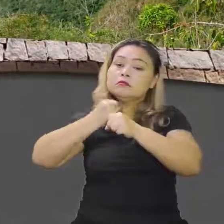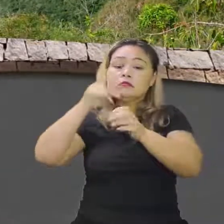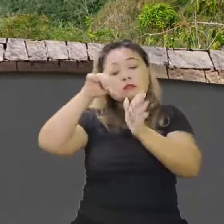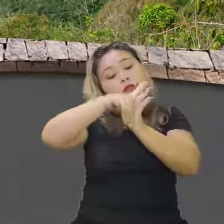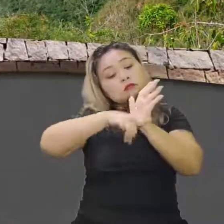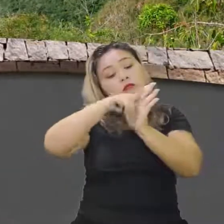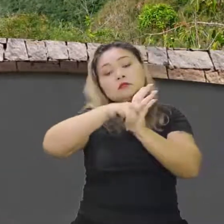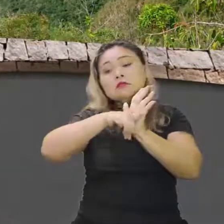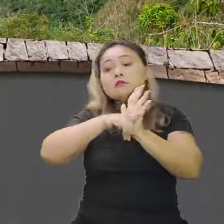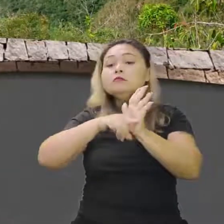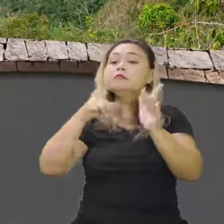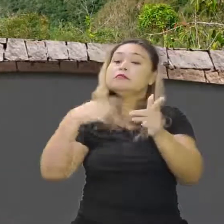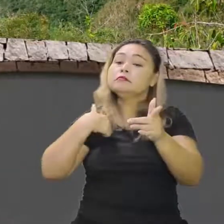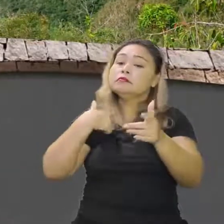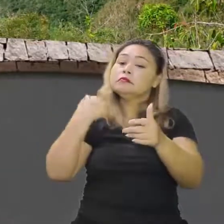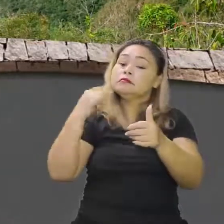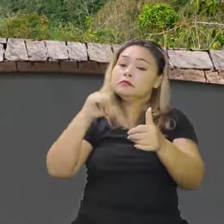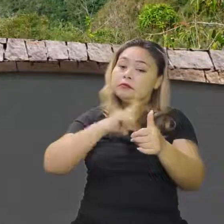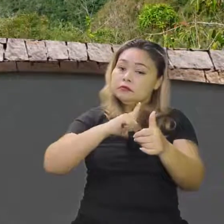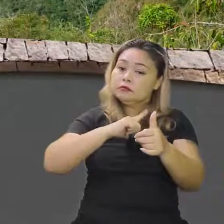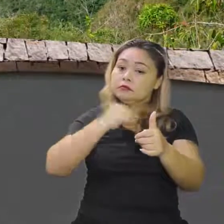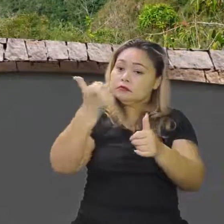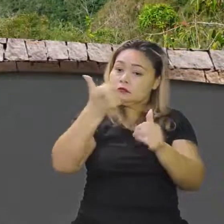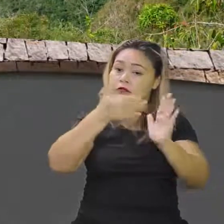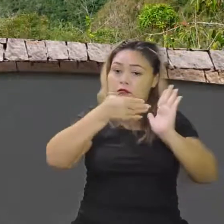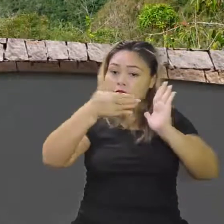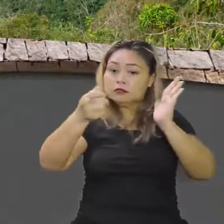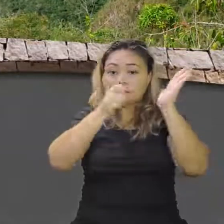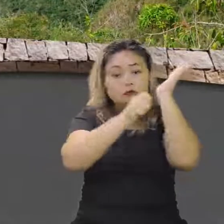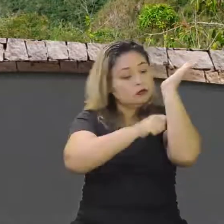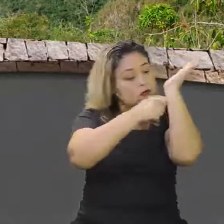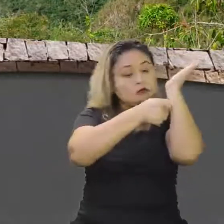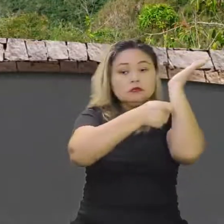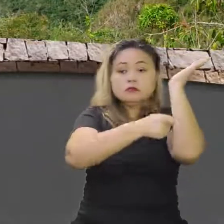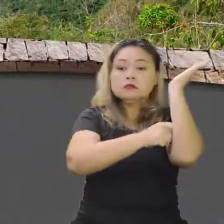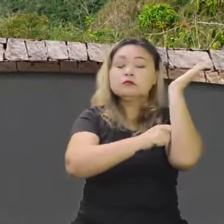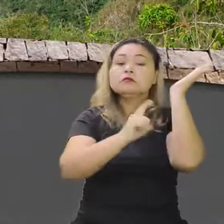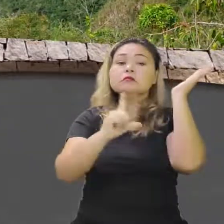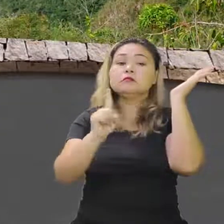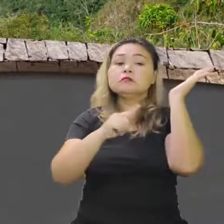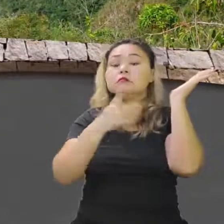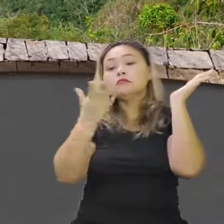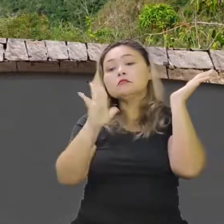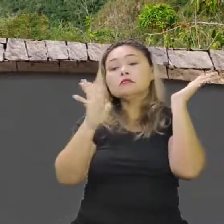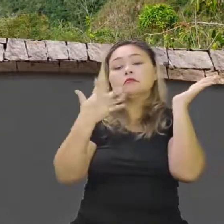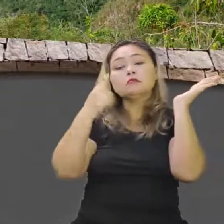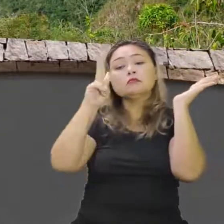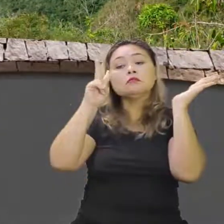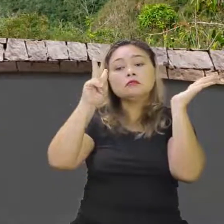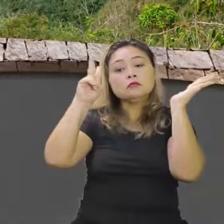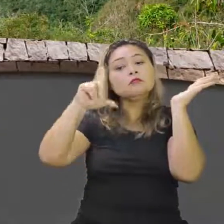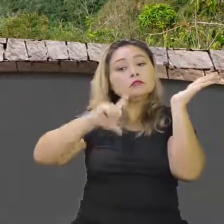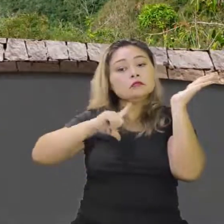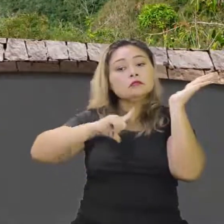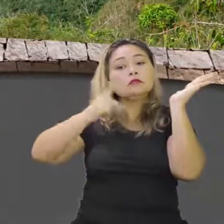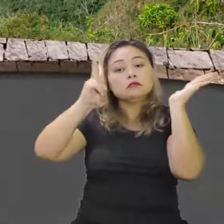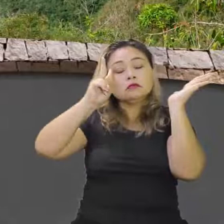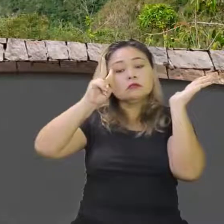Tivemos aí nesse primeiro ciclo da borracha, também aí entra a aula de História novamente,